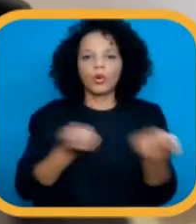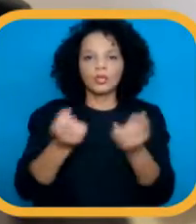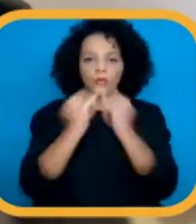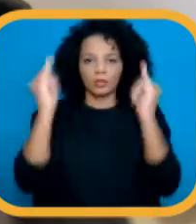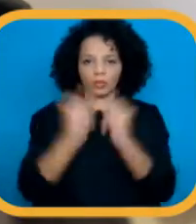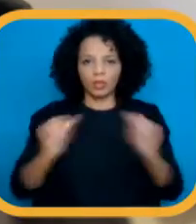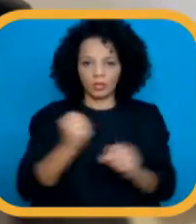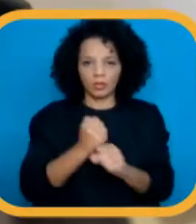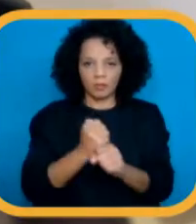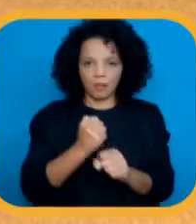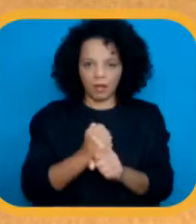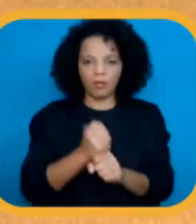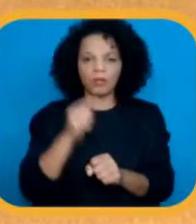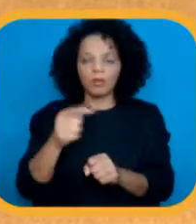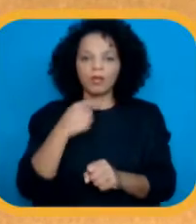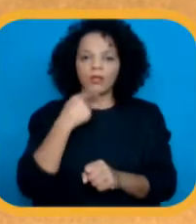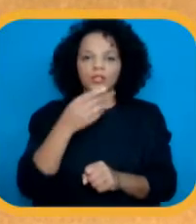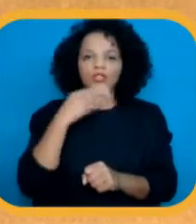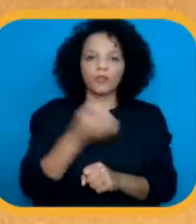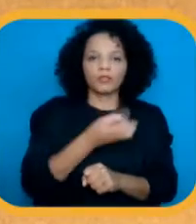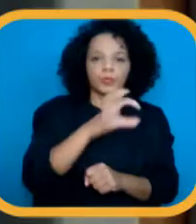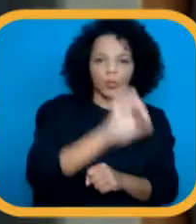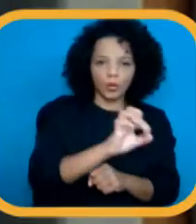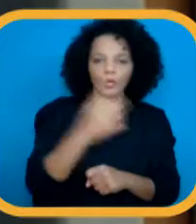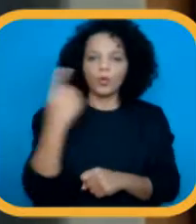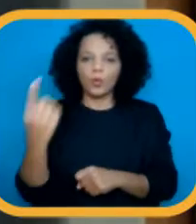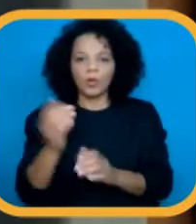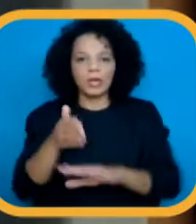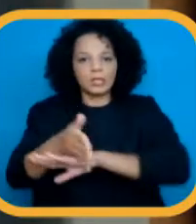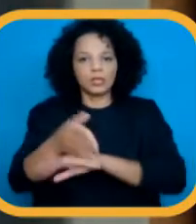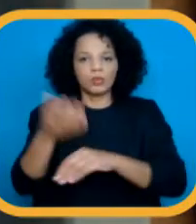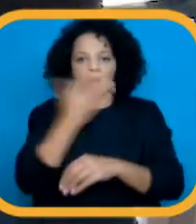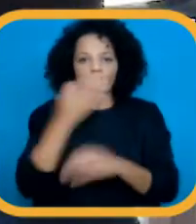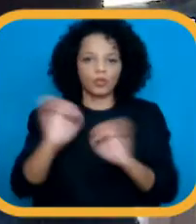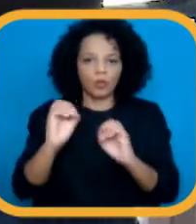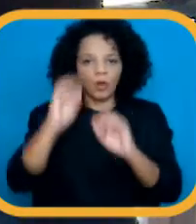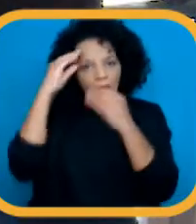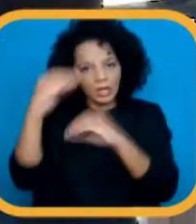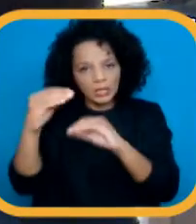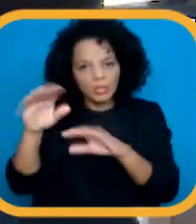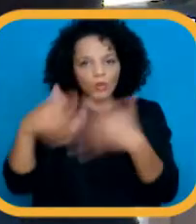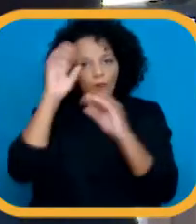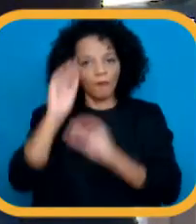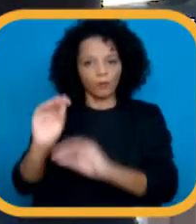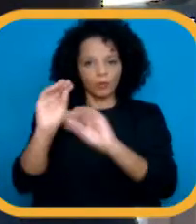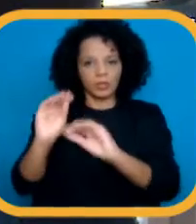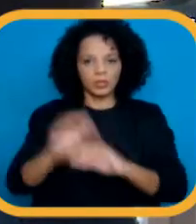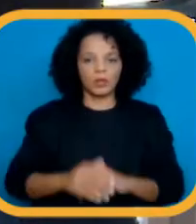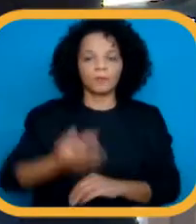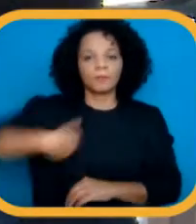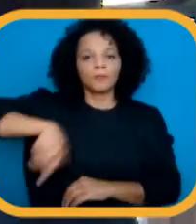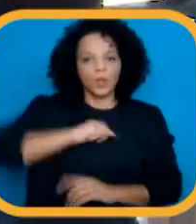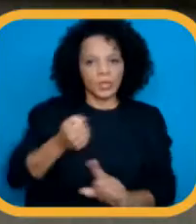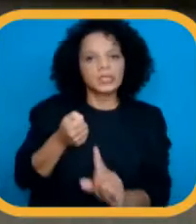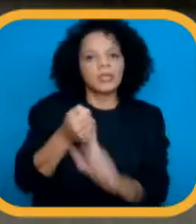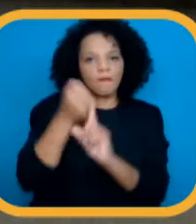Organização Internacional do Trabalho, a Covid-19 deixa um em cada 8 jovens sem qualquer acesso a aulas, ensino ou formação. Bom, nós tivemos